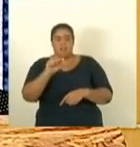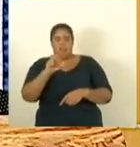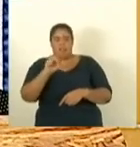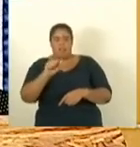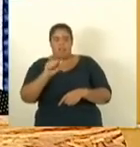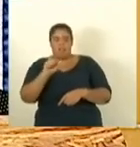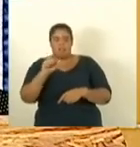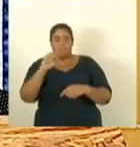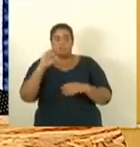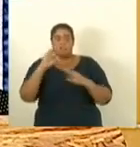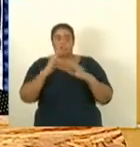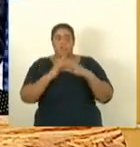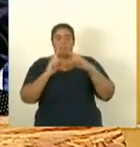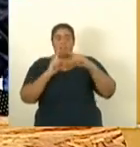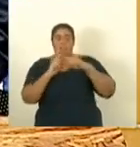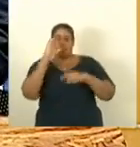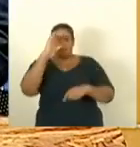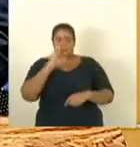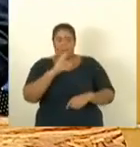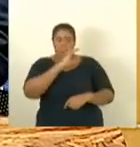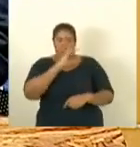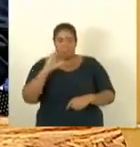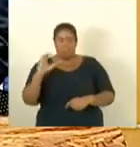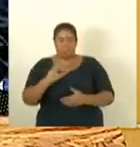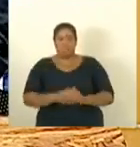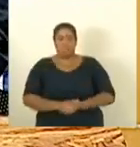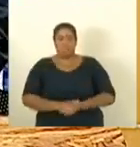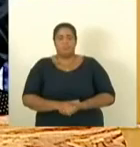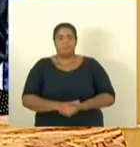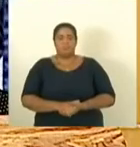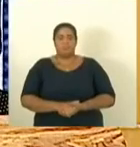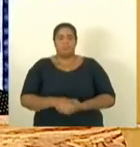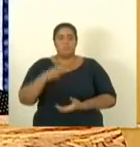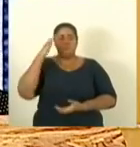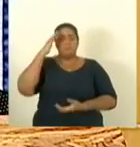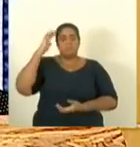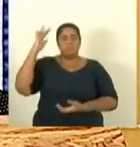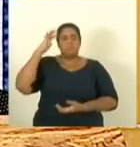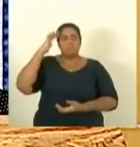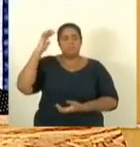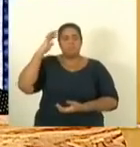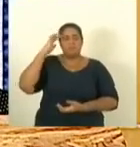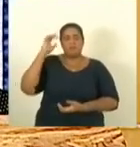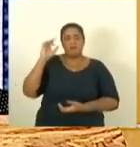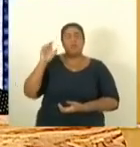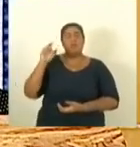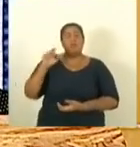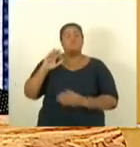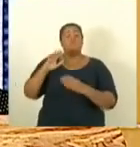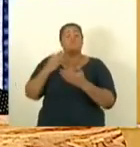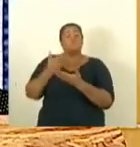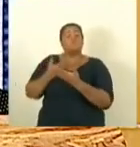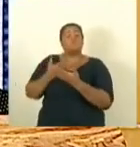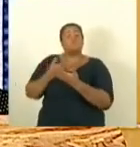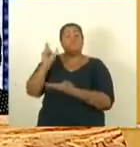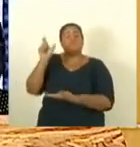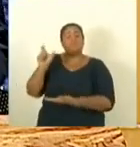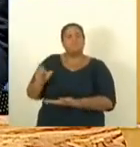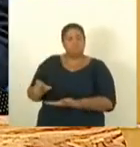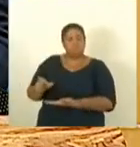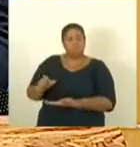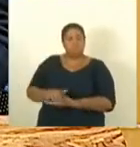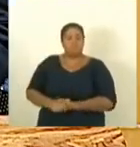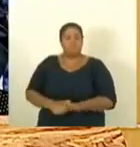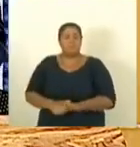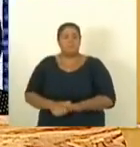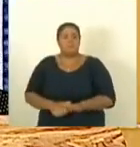sobre a questão, né, sobre a situação do estudante. Em parte, nós passamos